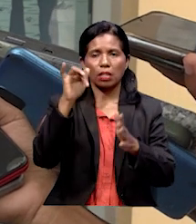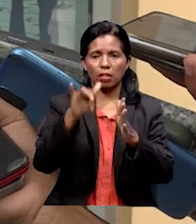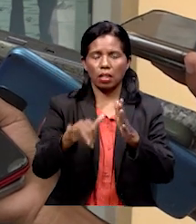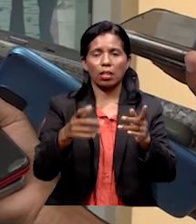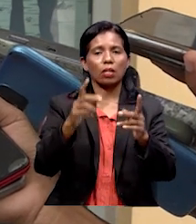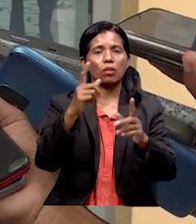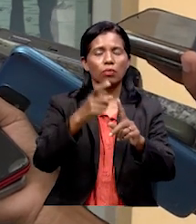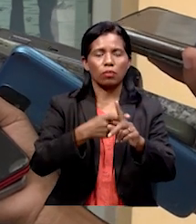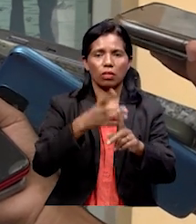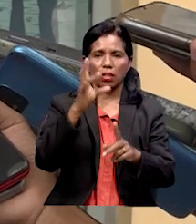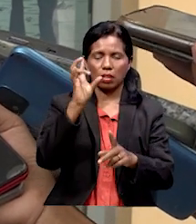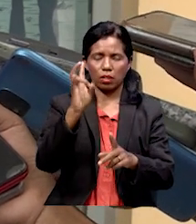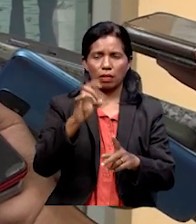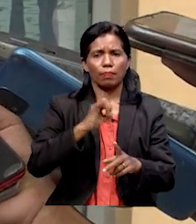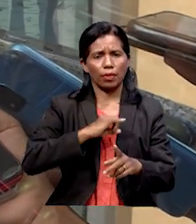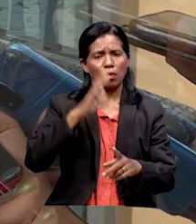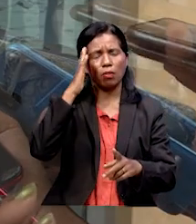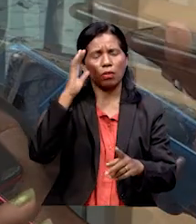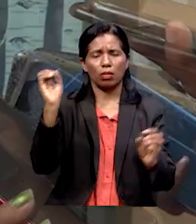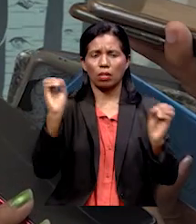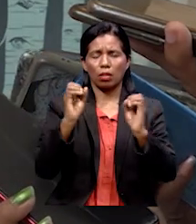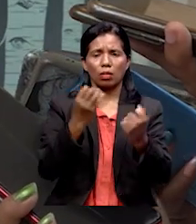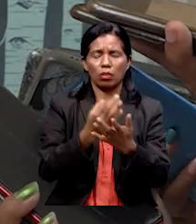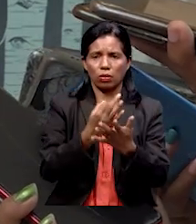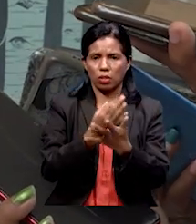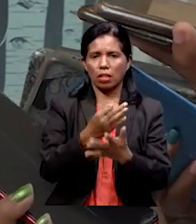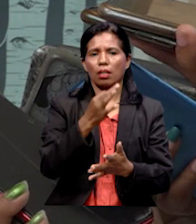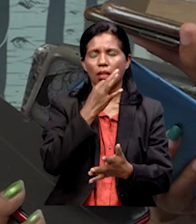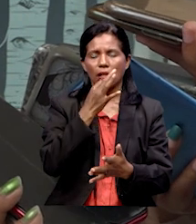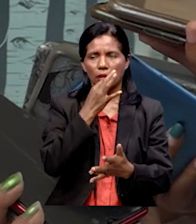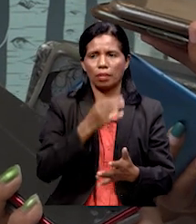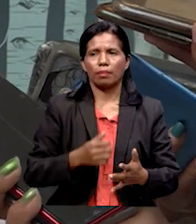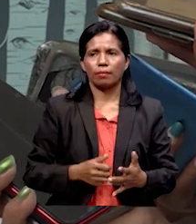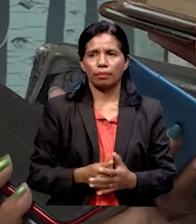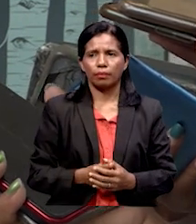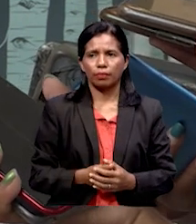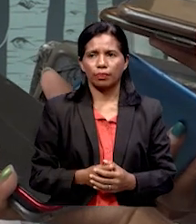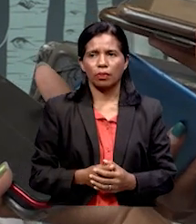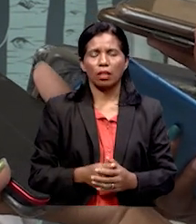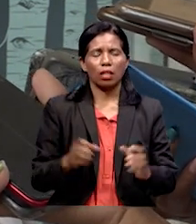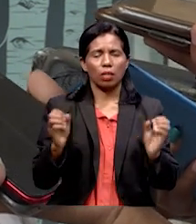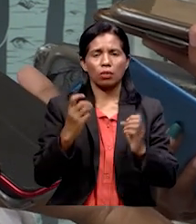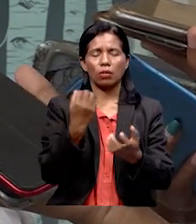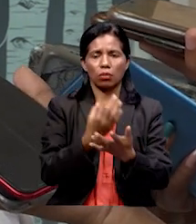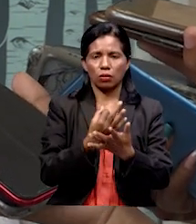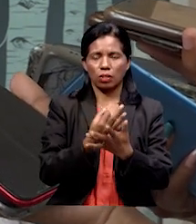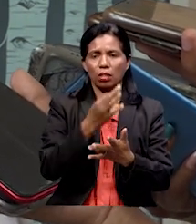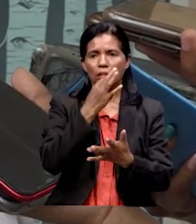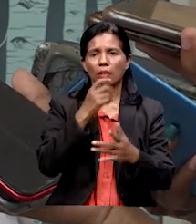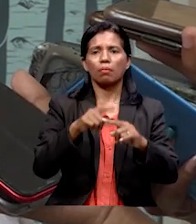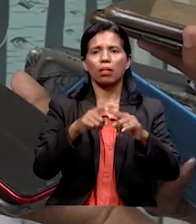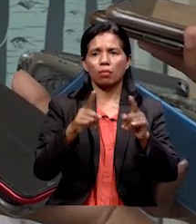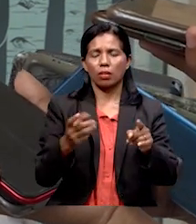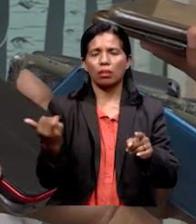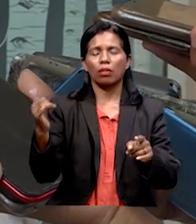fulanhito. Haunin on la oso sanhan ya ne la oso sanhan na bede ne osam ba sen